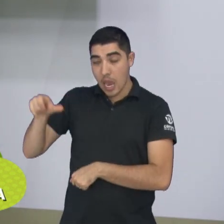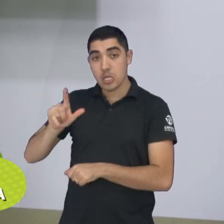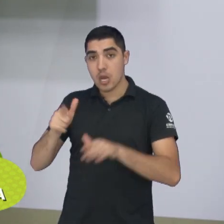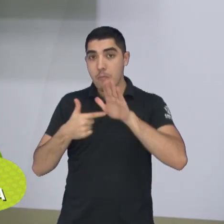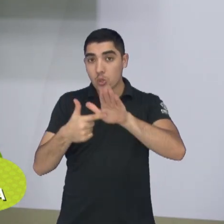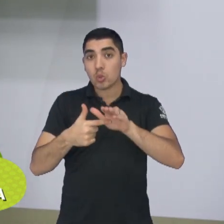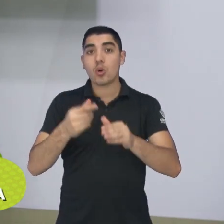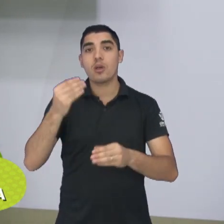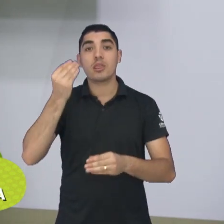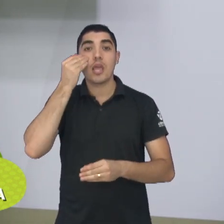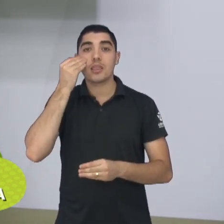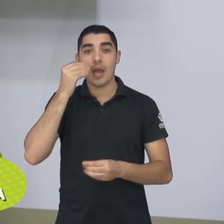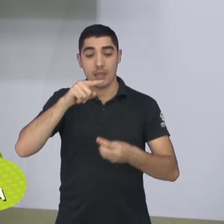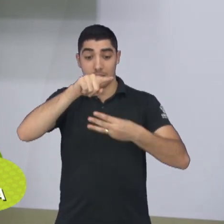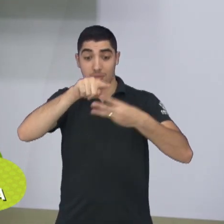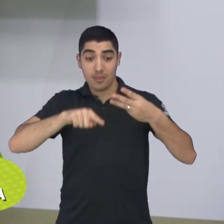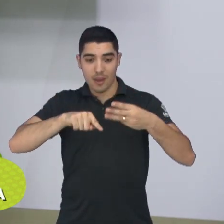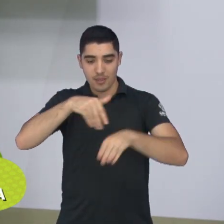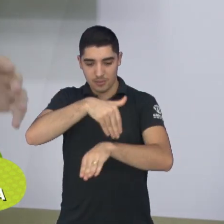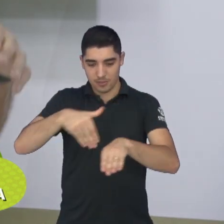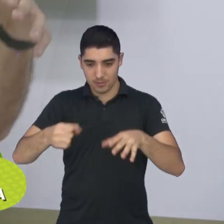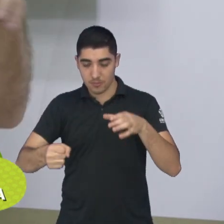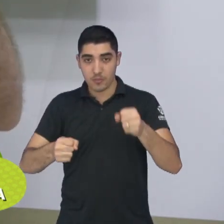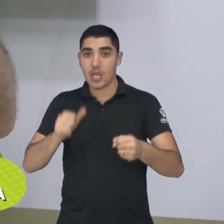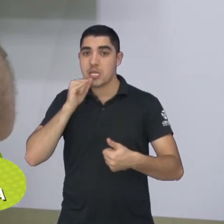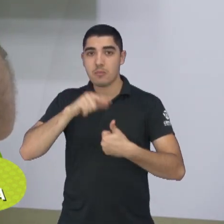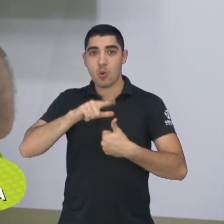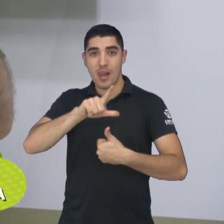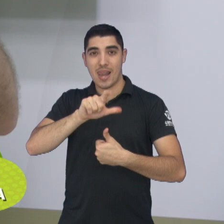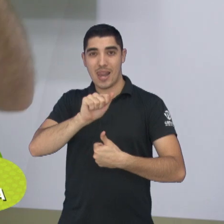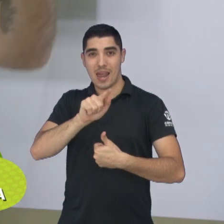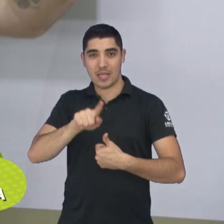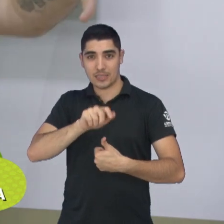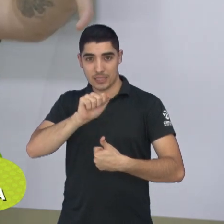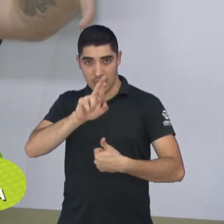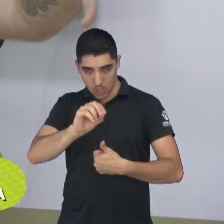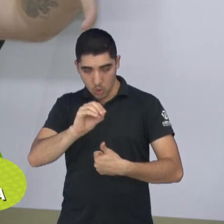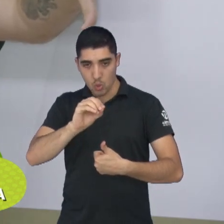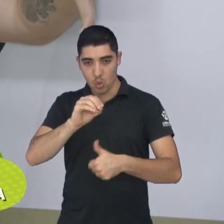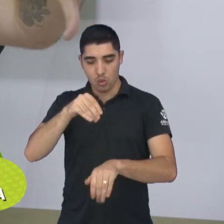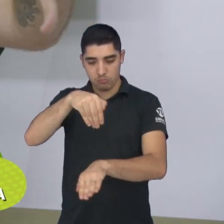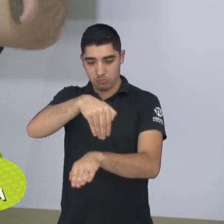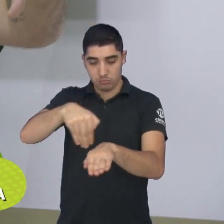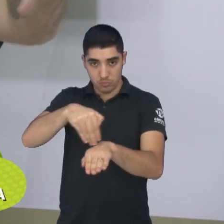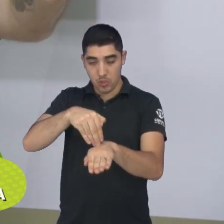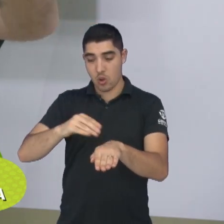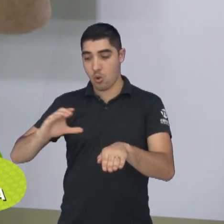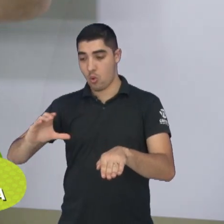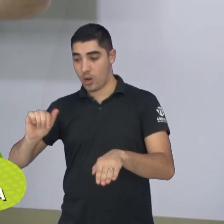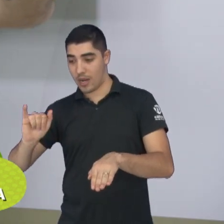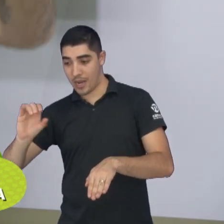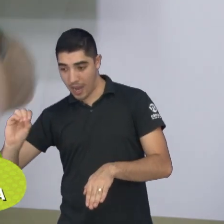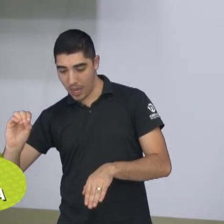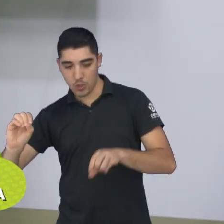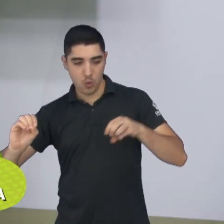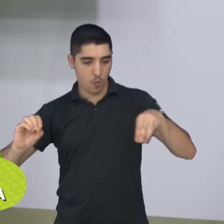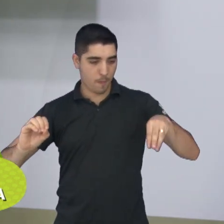zagueiros, né? Com o Lázaro jogando de líbero, o Caio e o Matheus Abreu